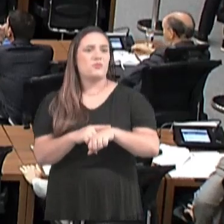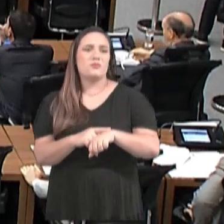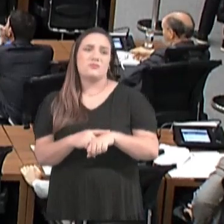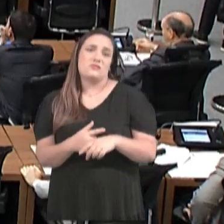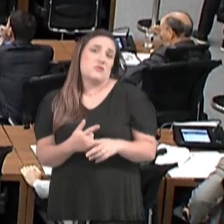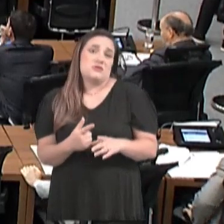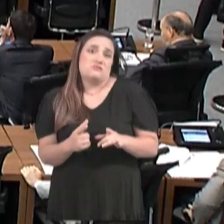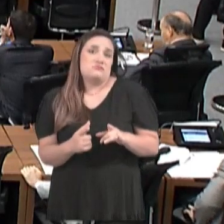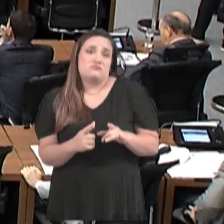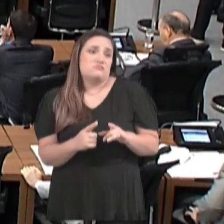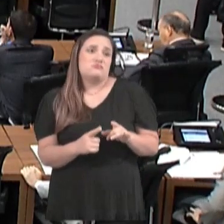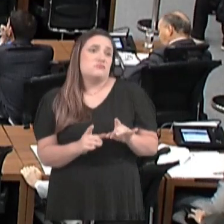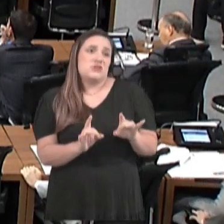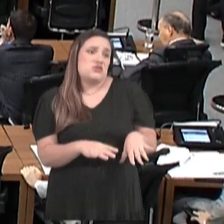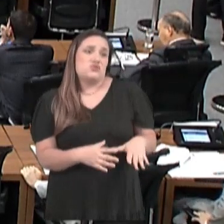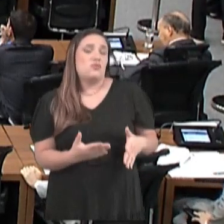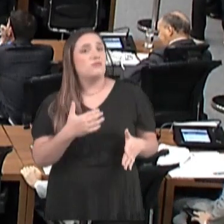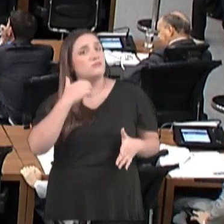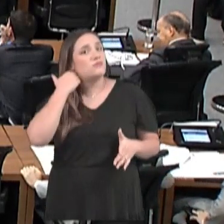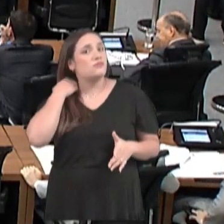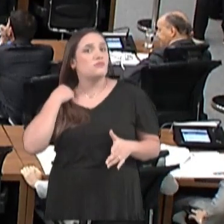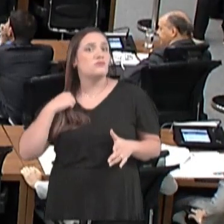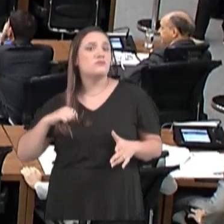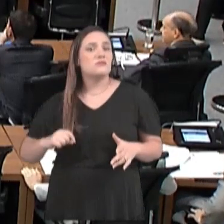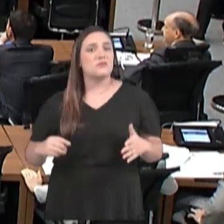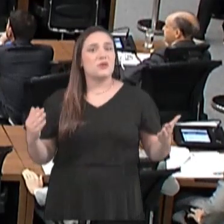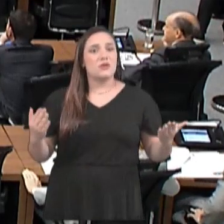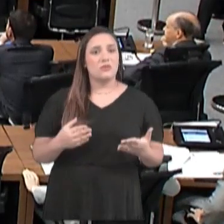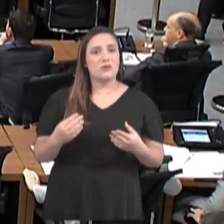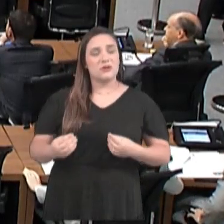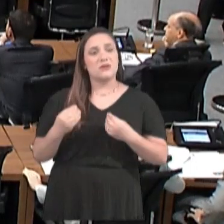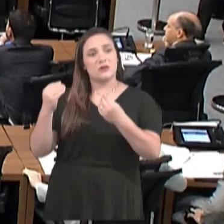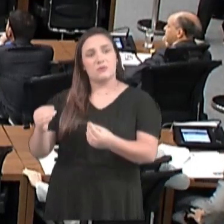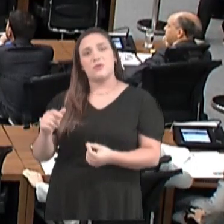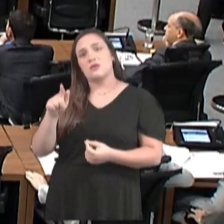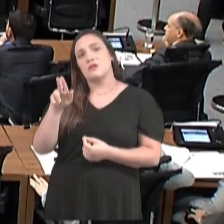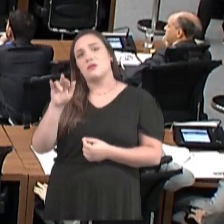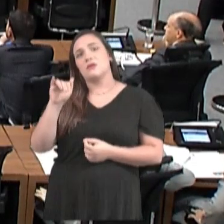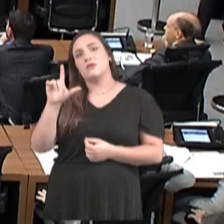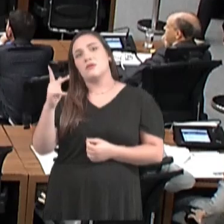coisa pública. Cumpriu a sua missão e passou o bastão para o Guilherme Alcântara,